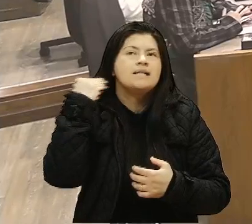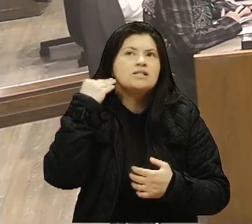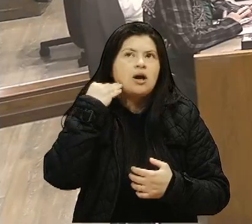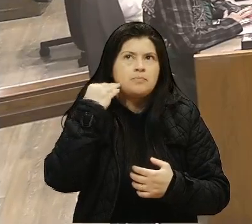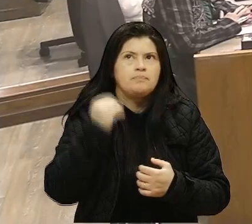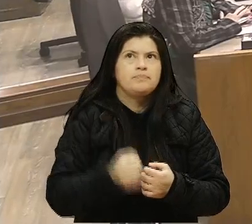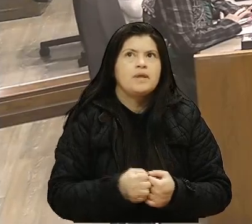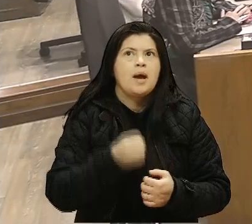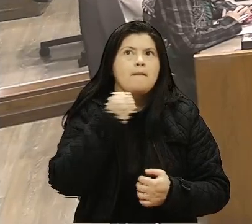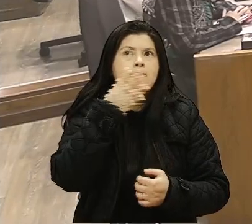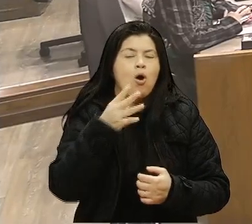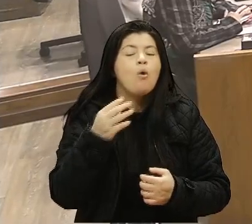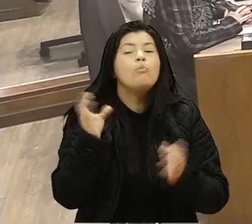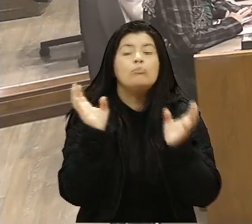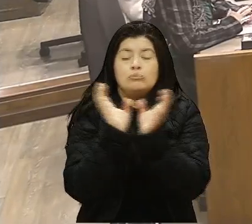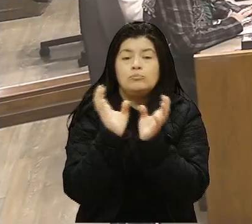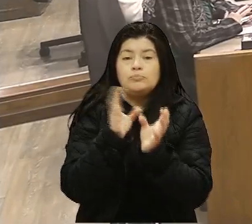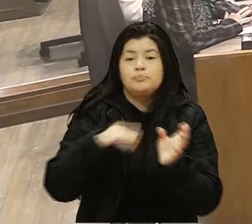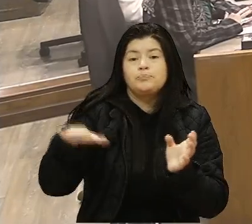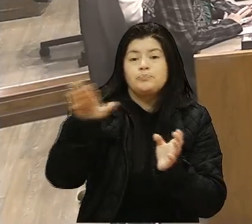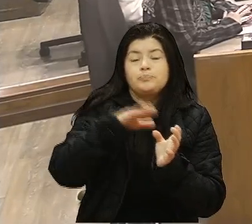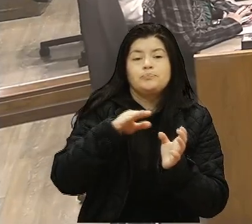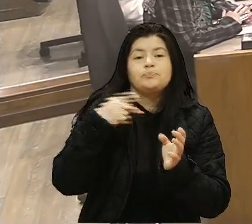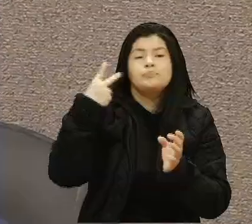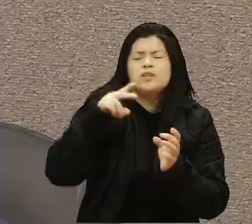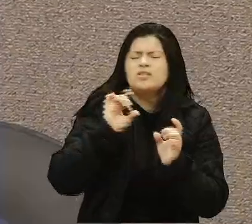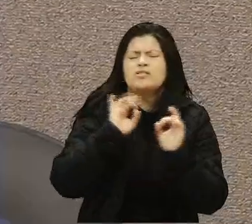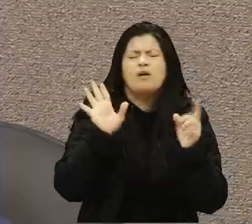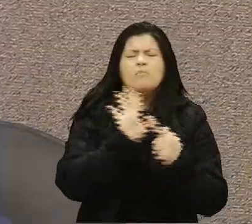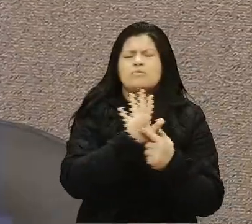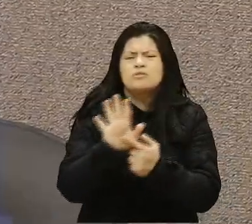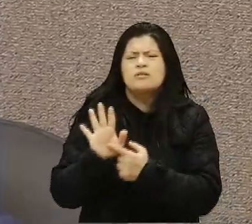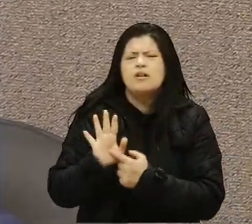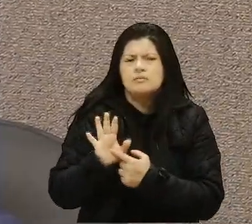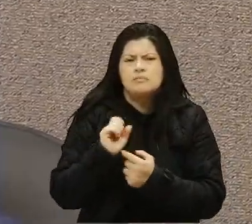Muito bem, colegas vereadores, quero só fazer uma referência.